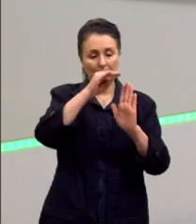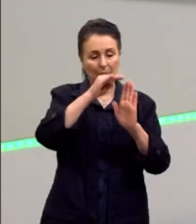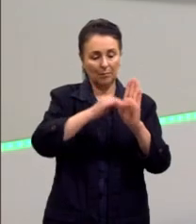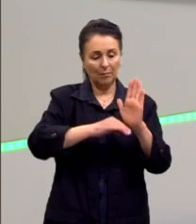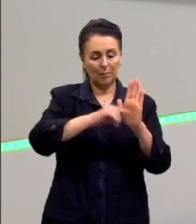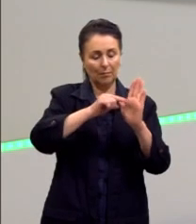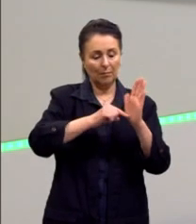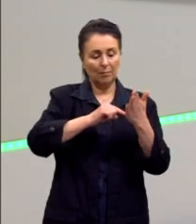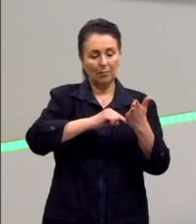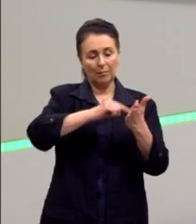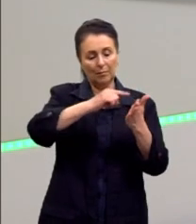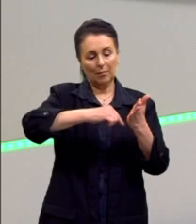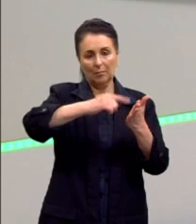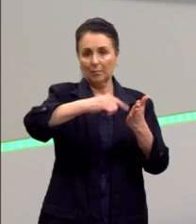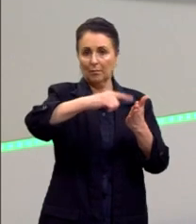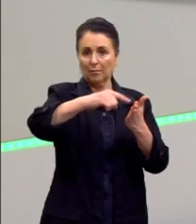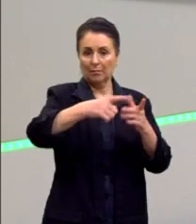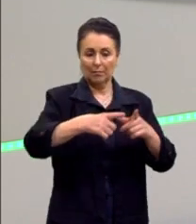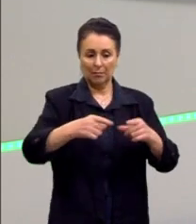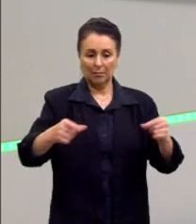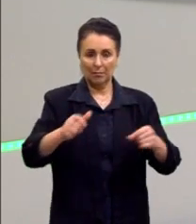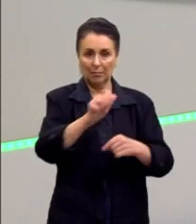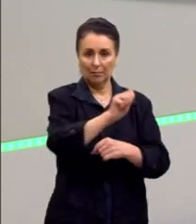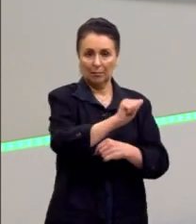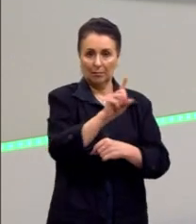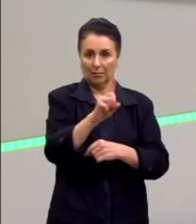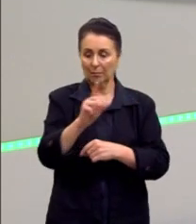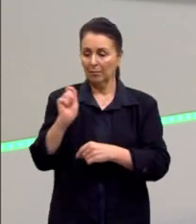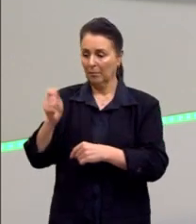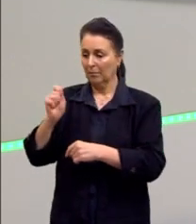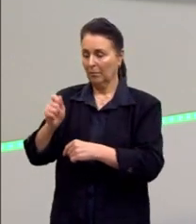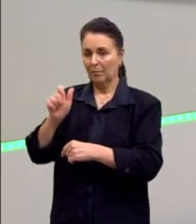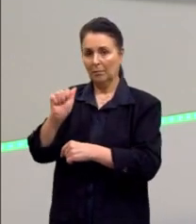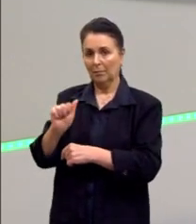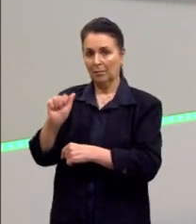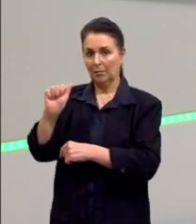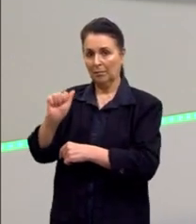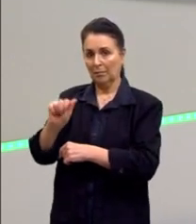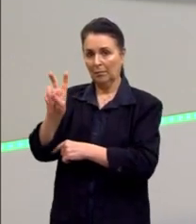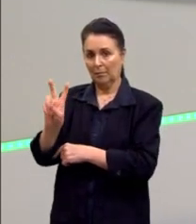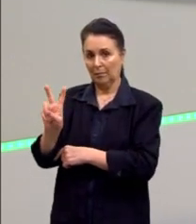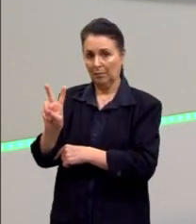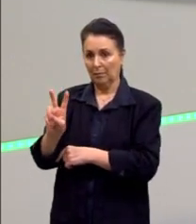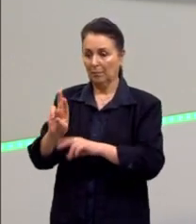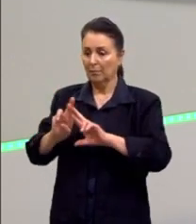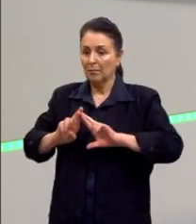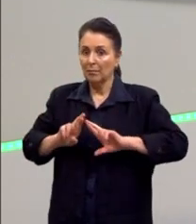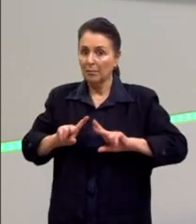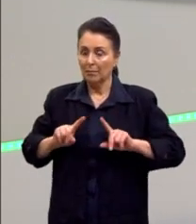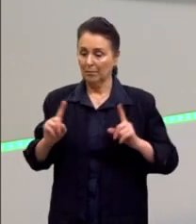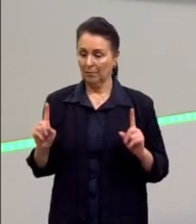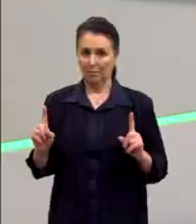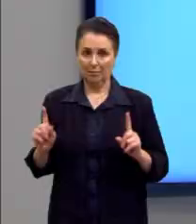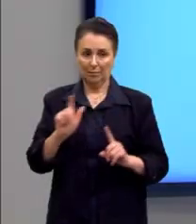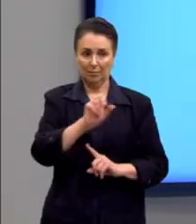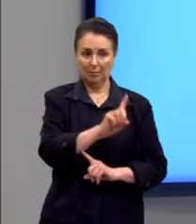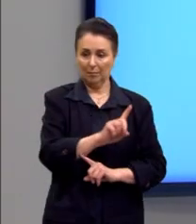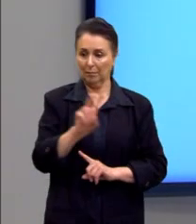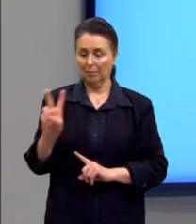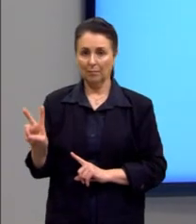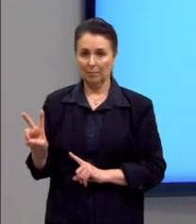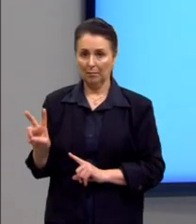então do Japão nós vamos representar por a1 e Argentina a dois só para diferenciar um do outro